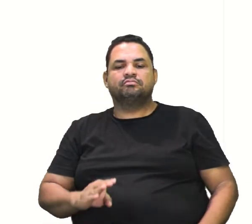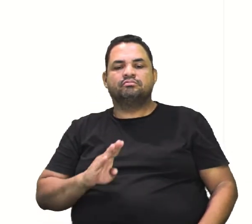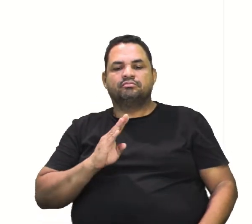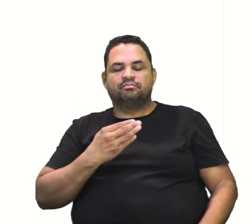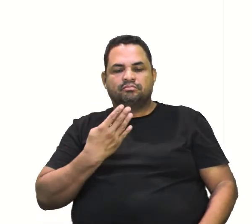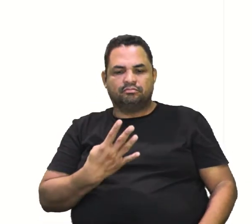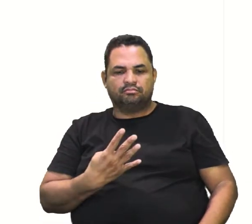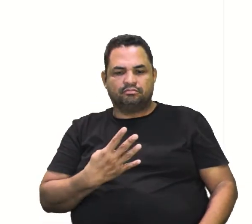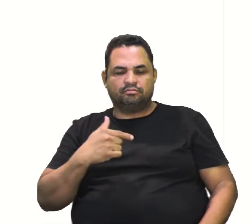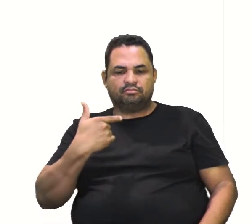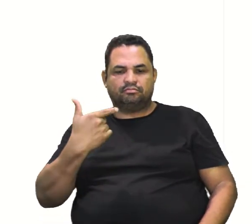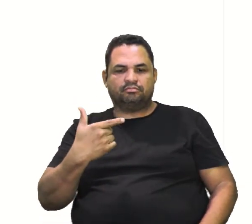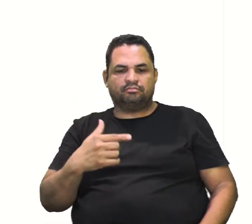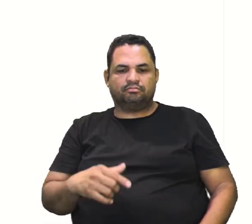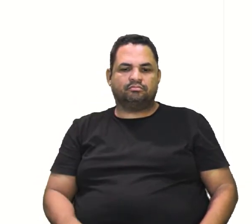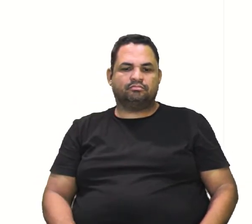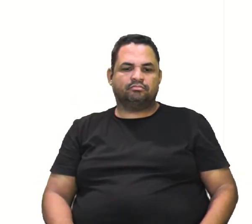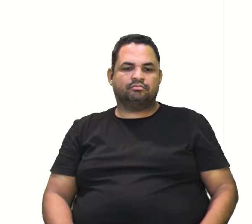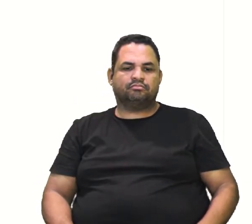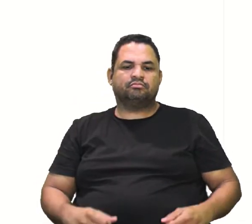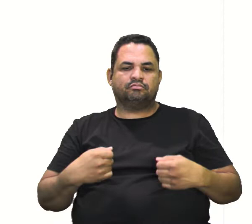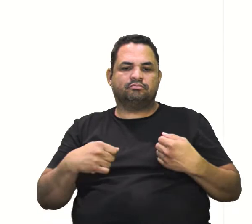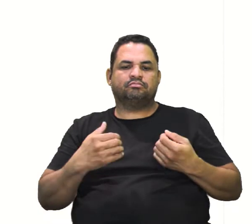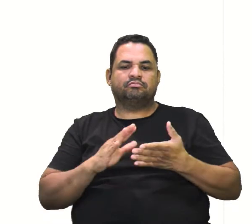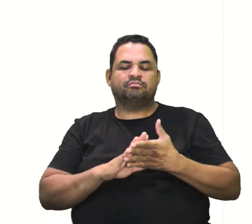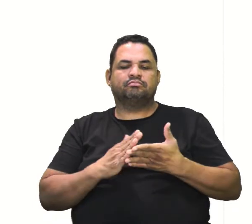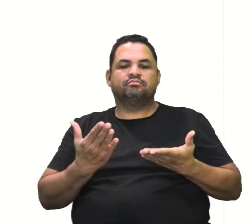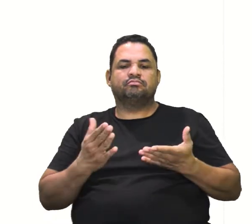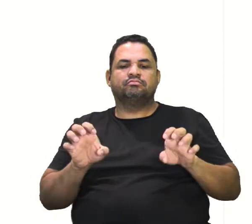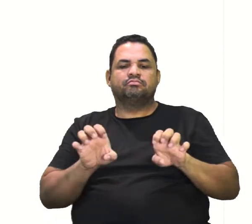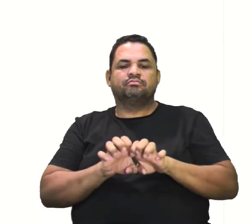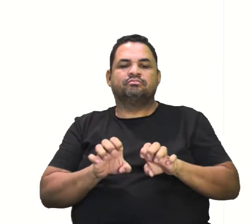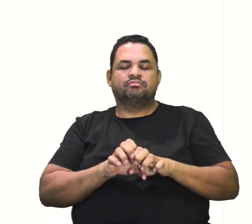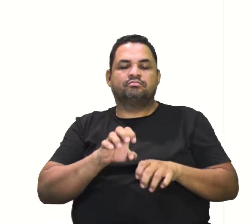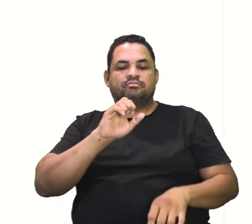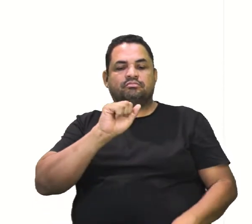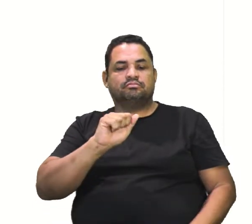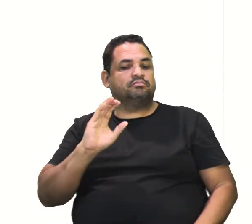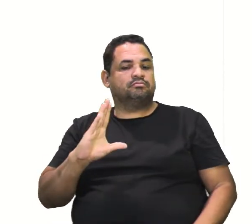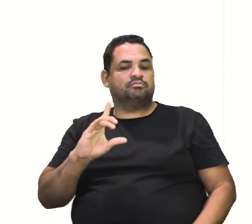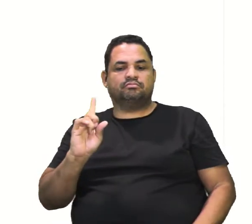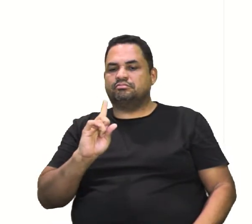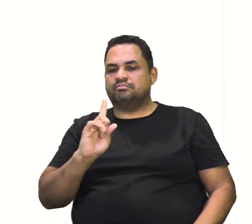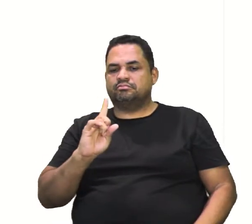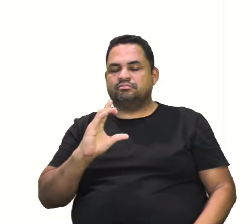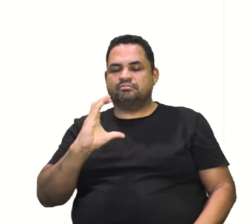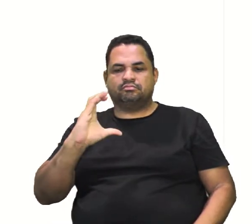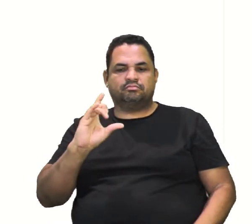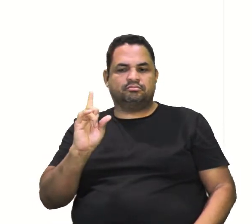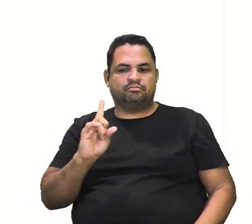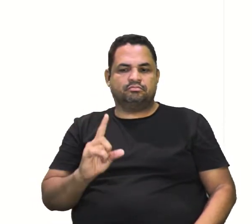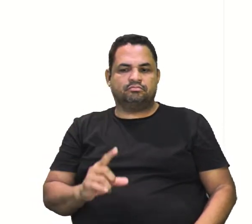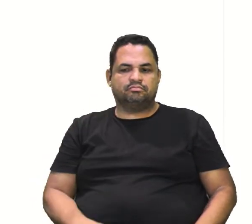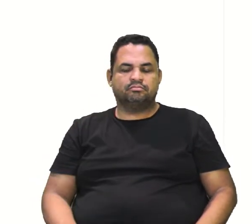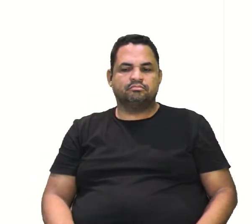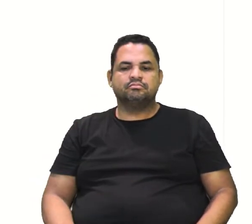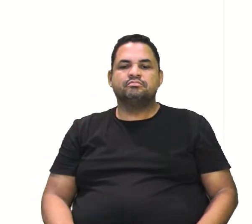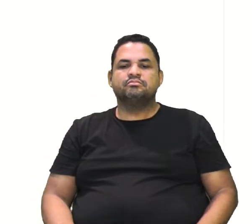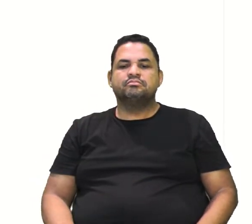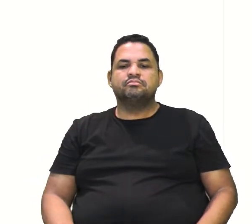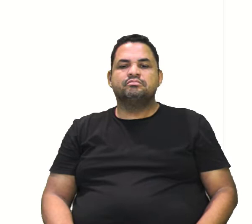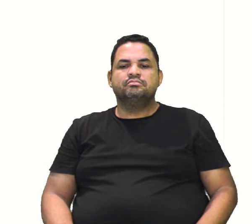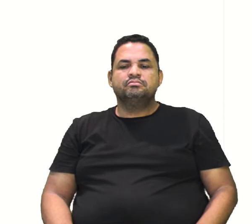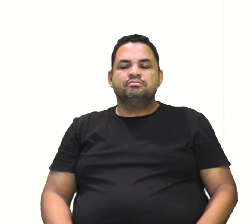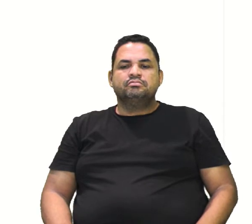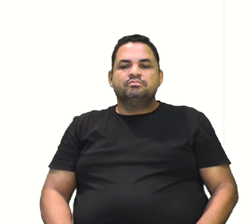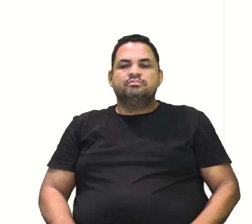4. 4. Ah, eu achei que não ia precisar do B, precisa na equação. A equação envolve A e B e não envolve C. Não envolve o foco, né? Não envolve o foco. Vamos lá